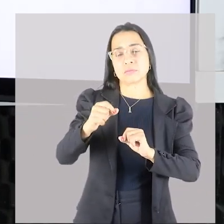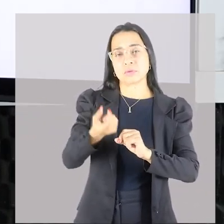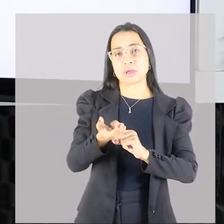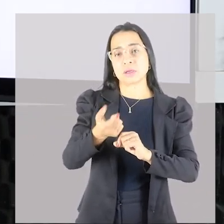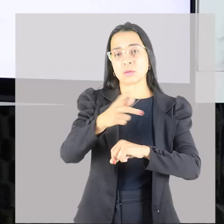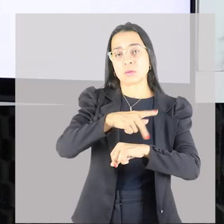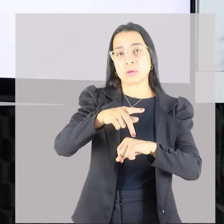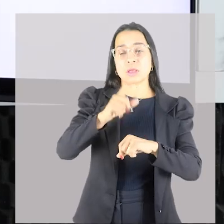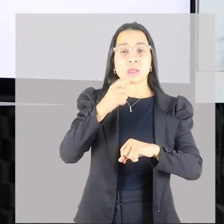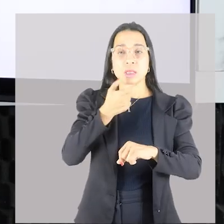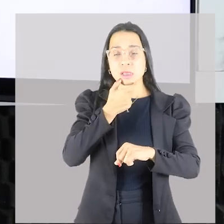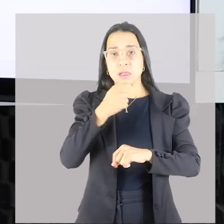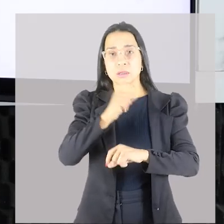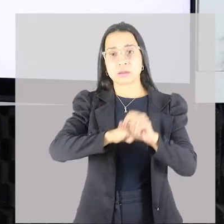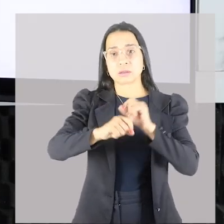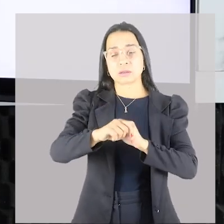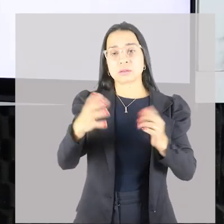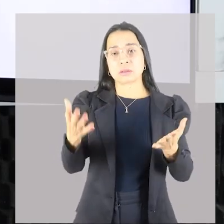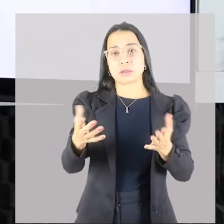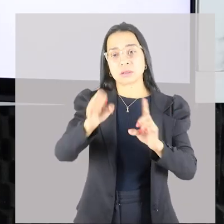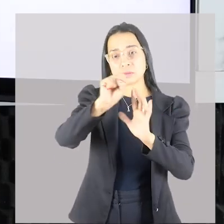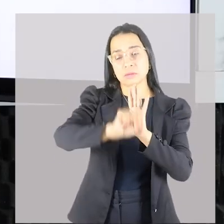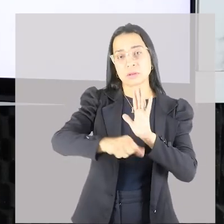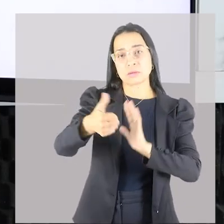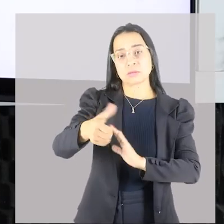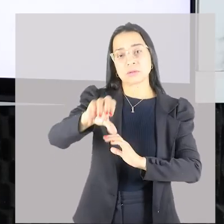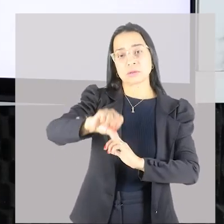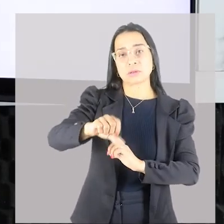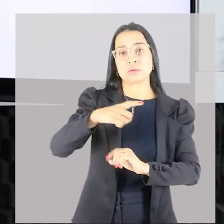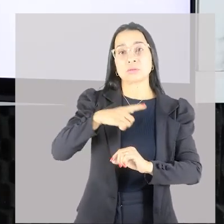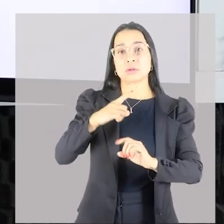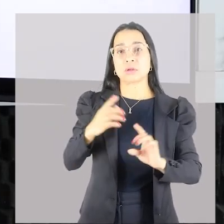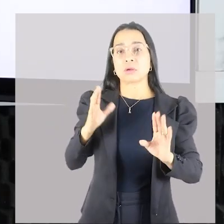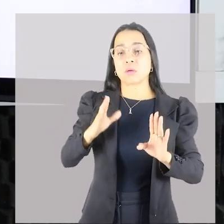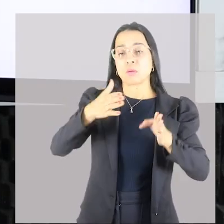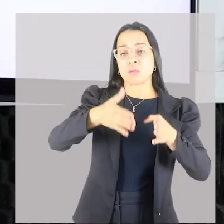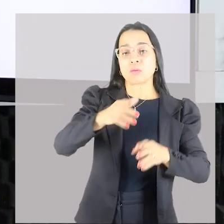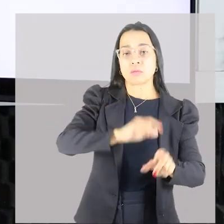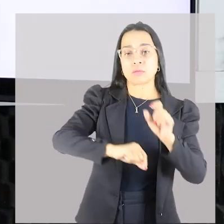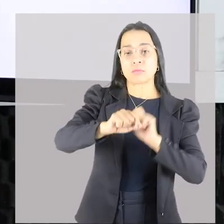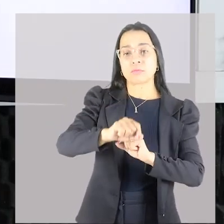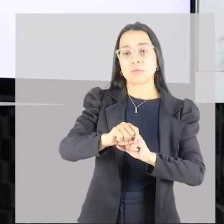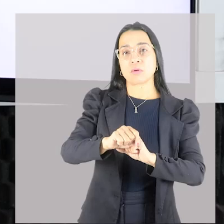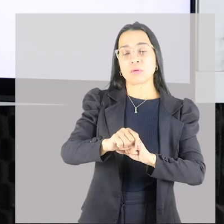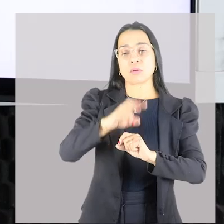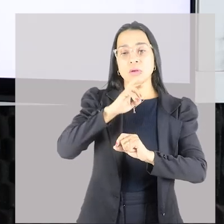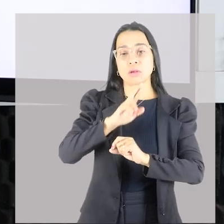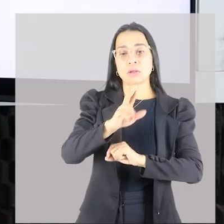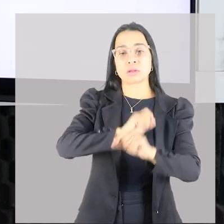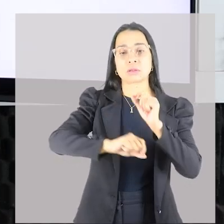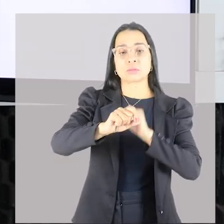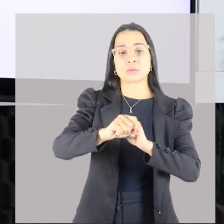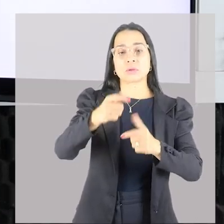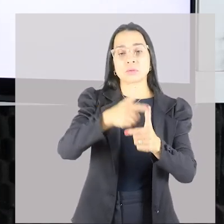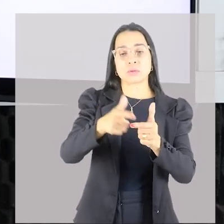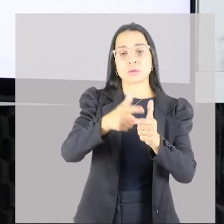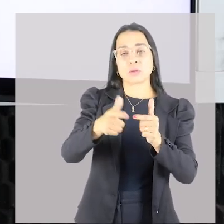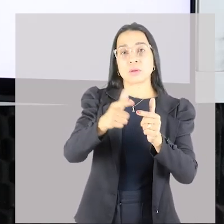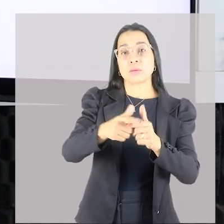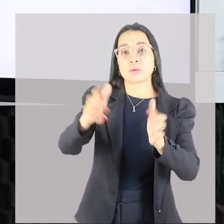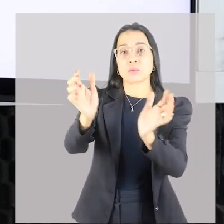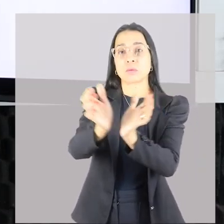os problemas das classes sociais, sobretudo os problemas do proletariado, dos